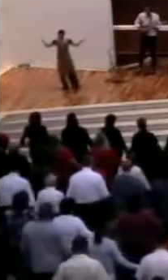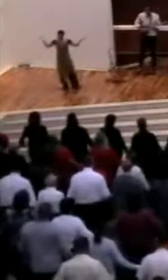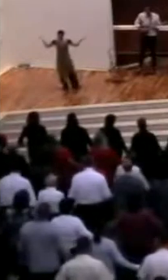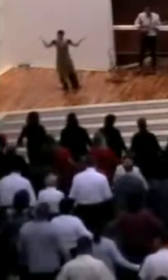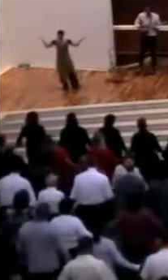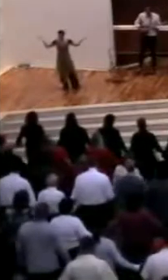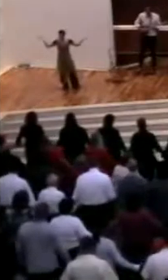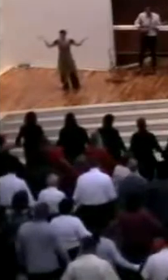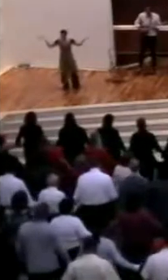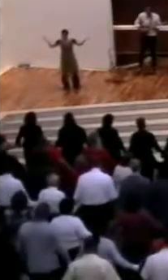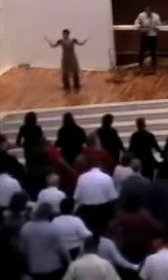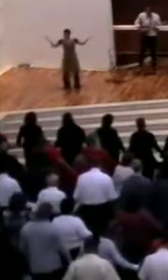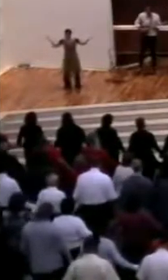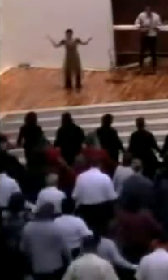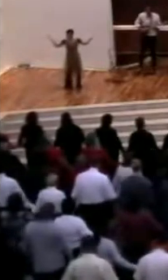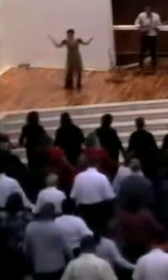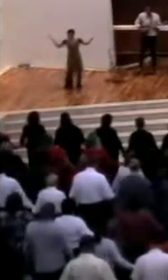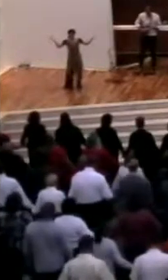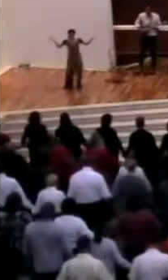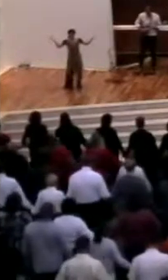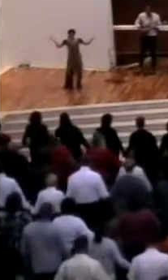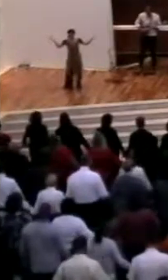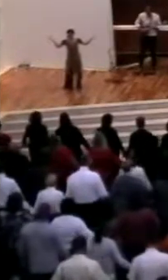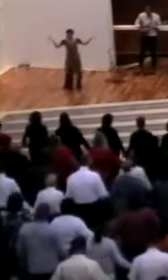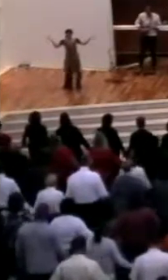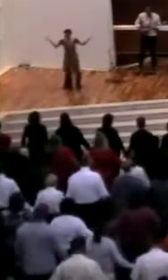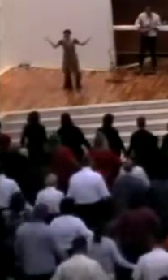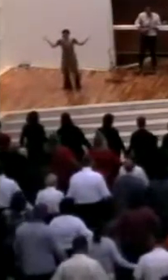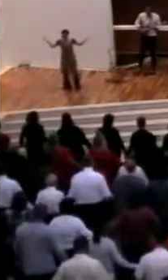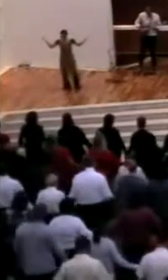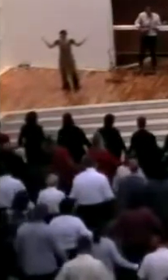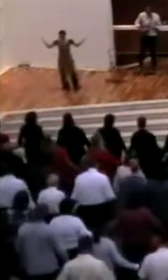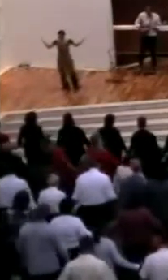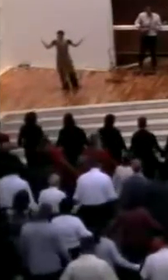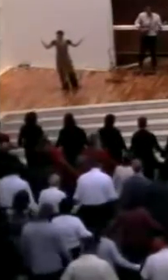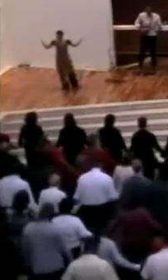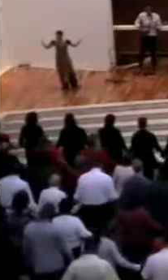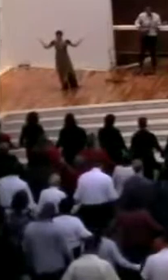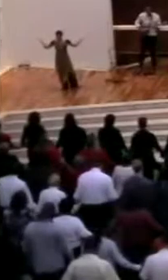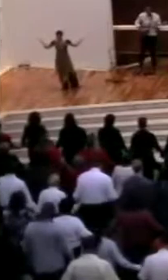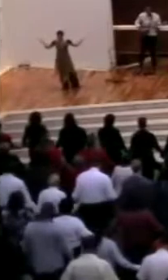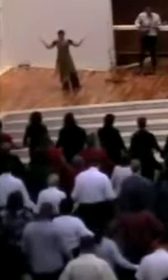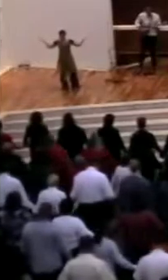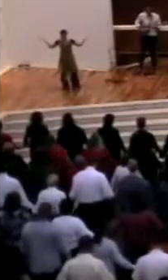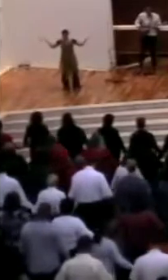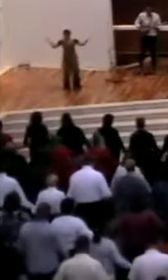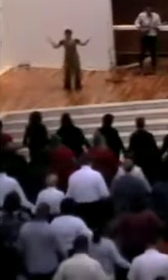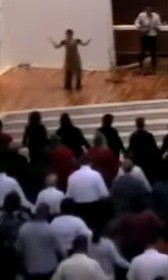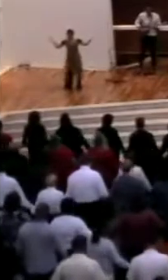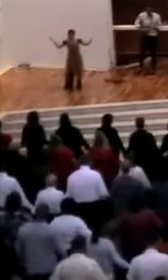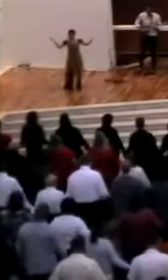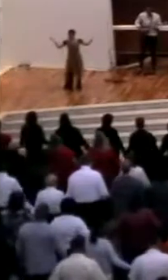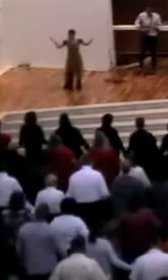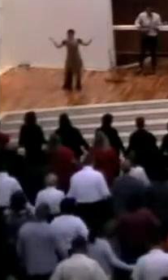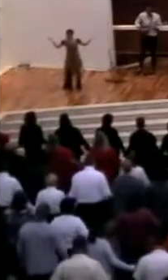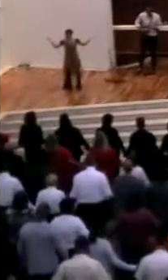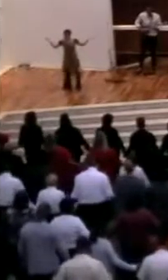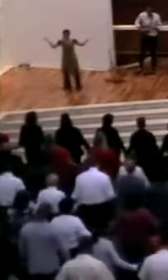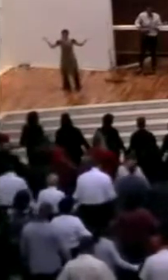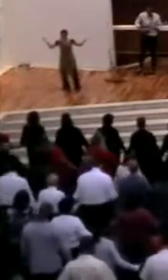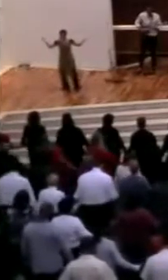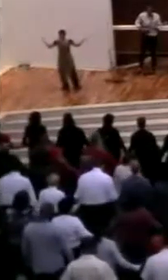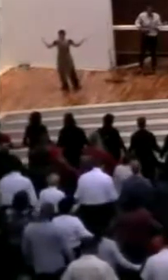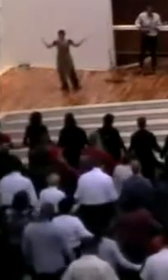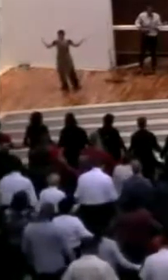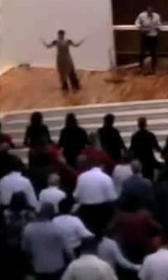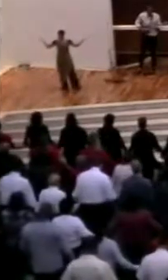Receba o impossível de Deus na sua vida agora em nome de Jesus. O milagre, aquilo sobrenatural te espera nesta